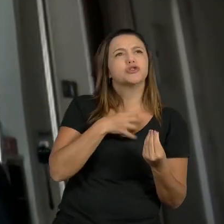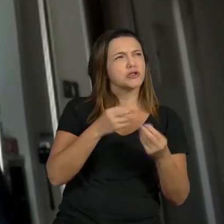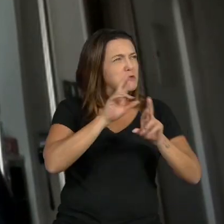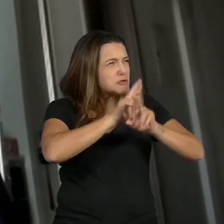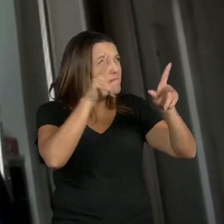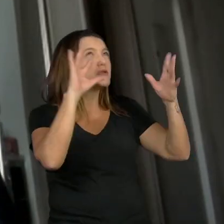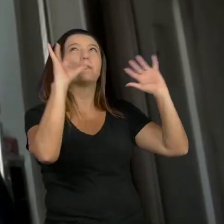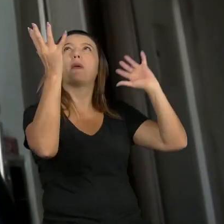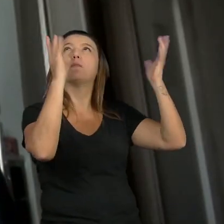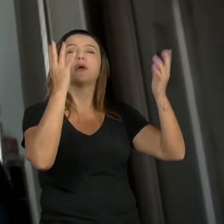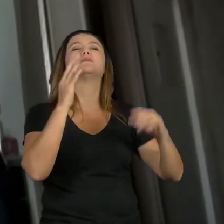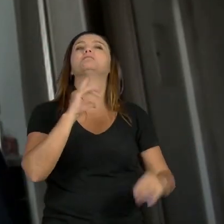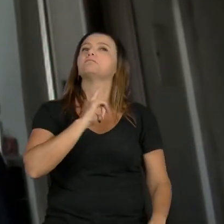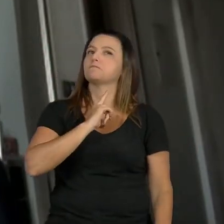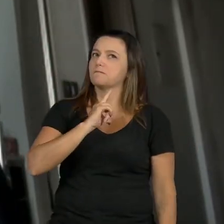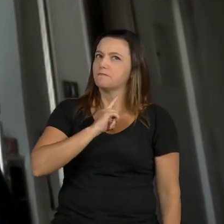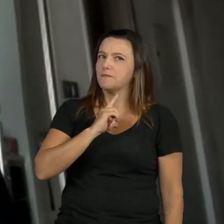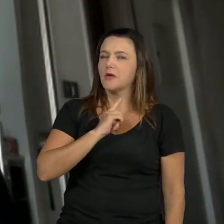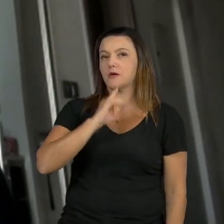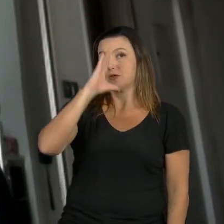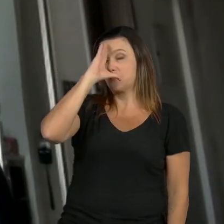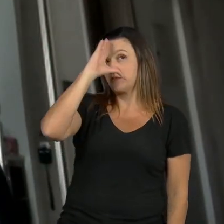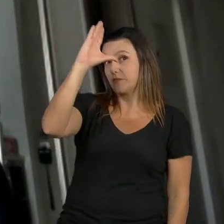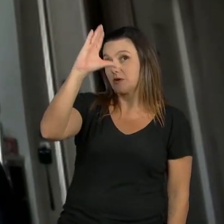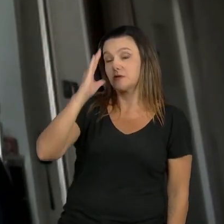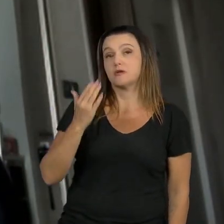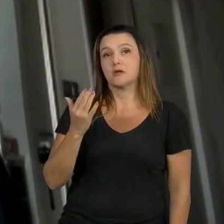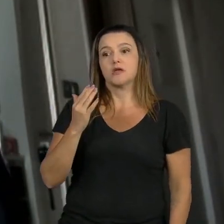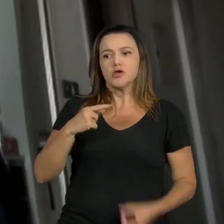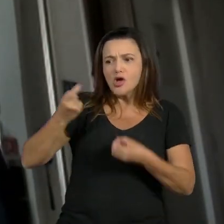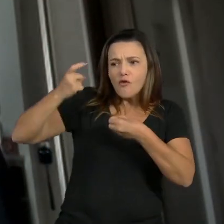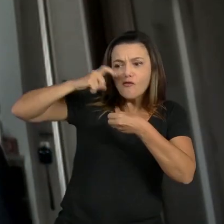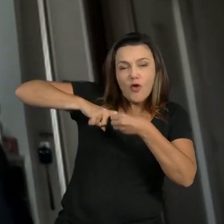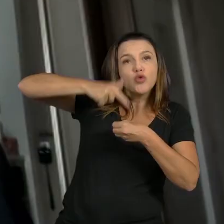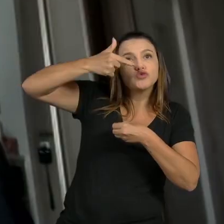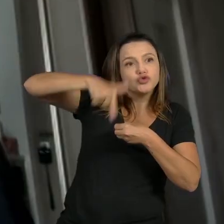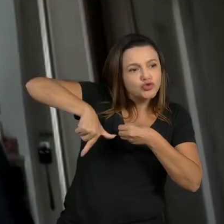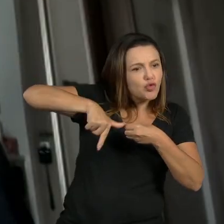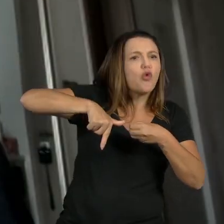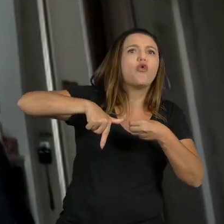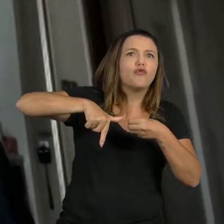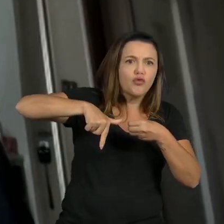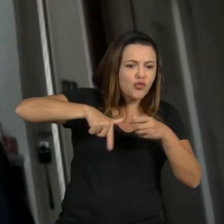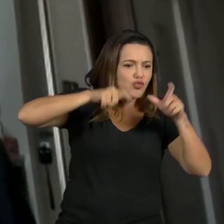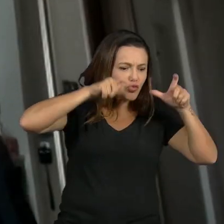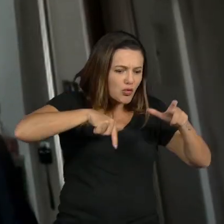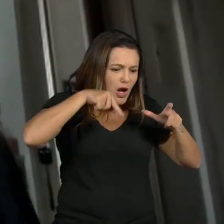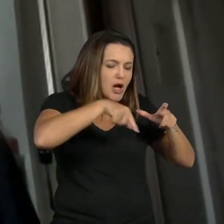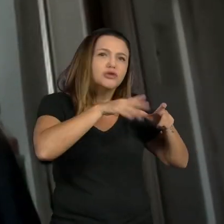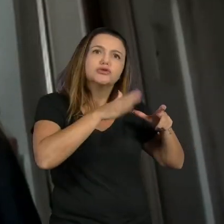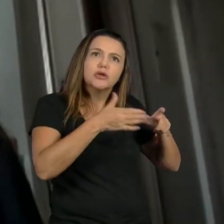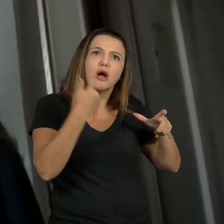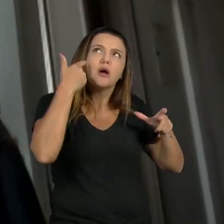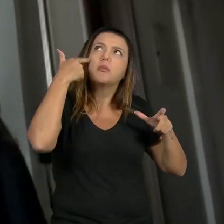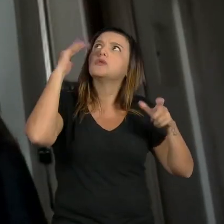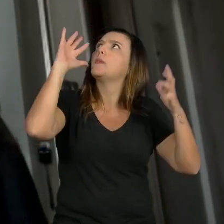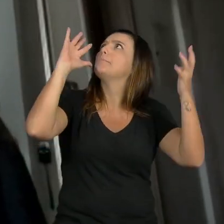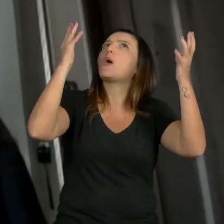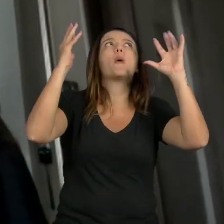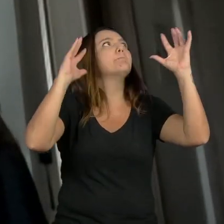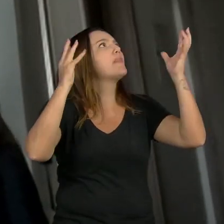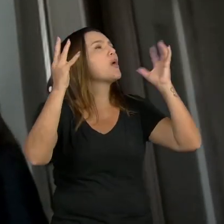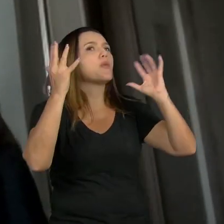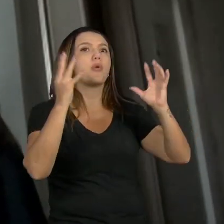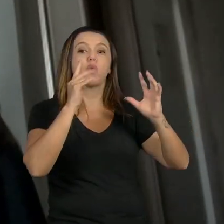percebido cada vez mais, principalmente quando eu retorno para os mesmos lugares que eu já fui, as mudanças climáticas afetarem